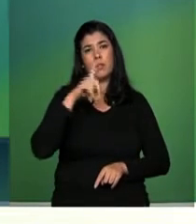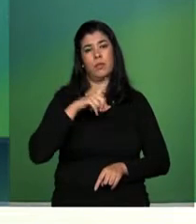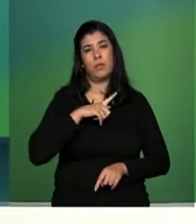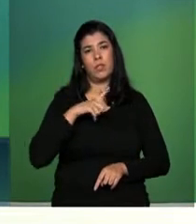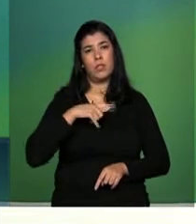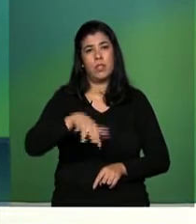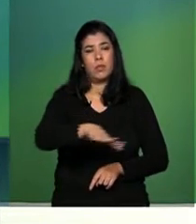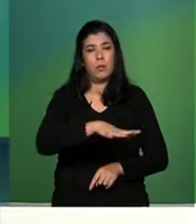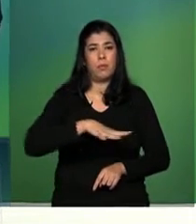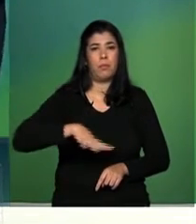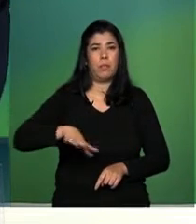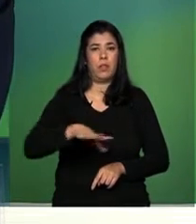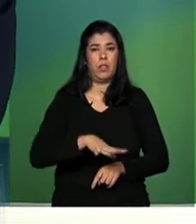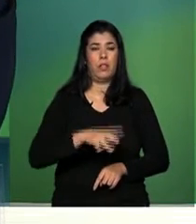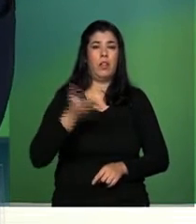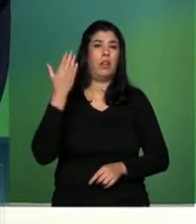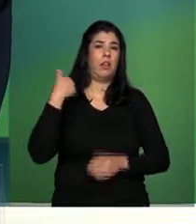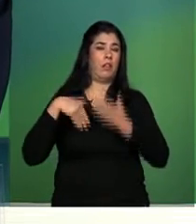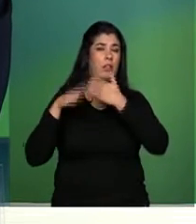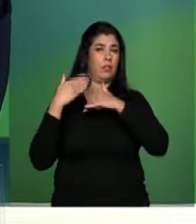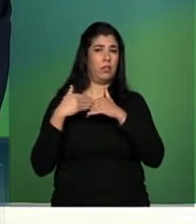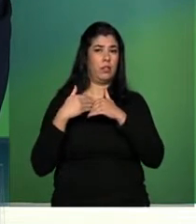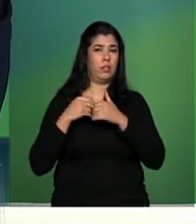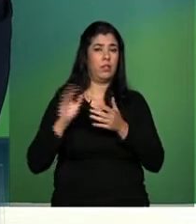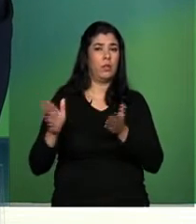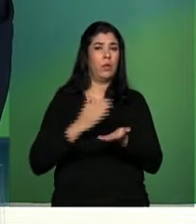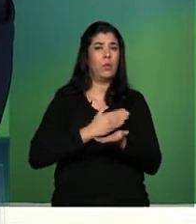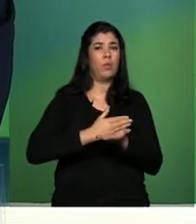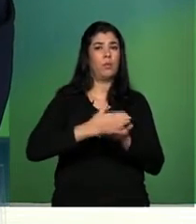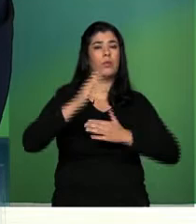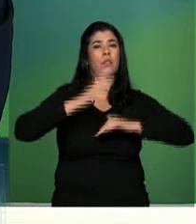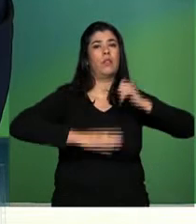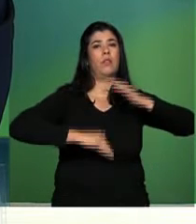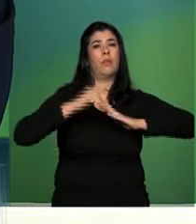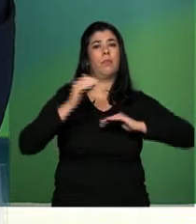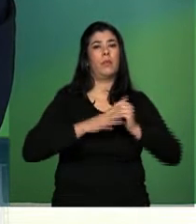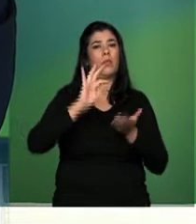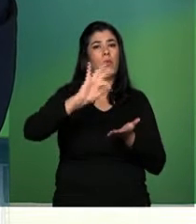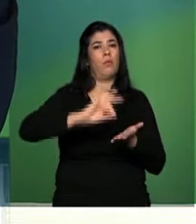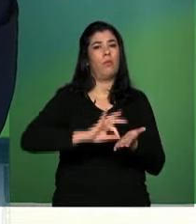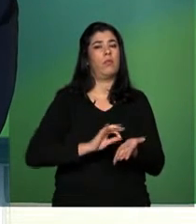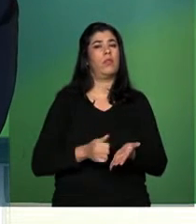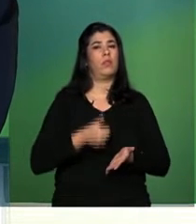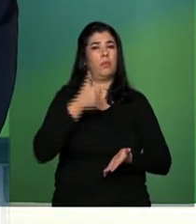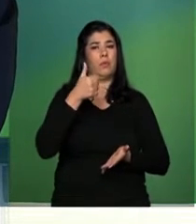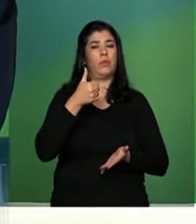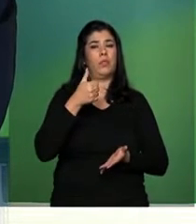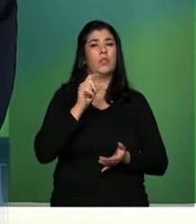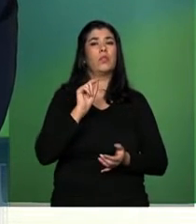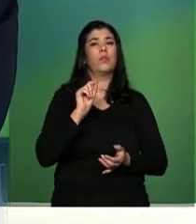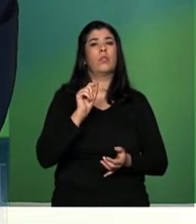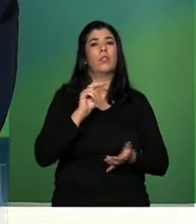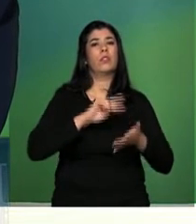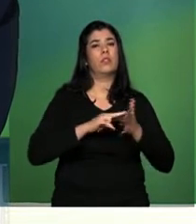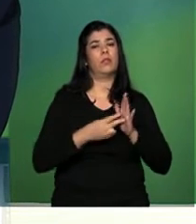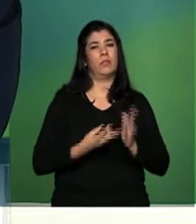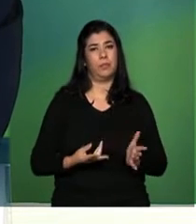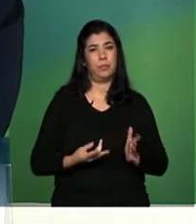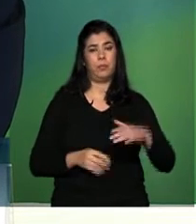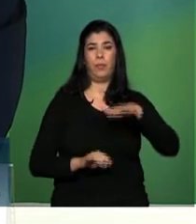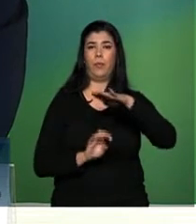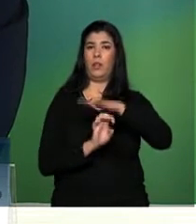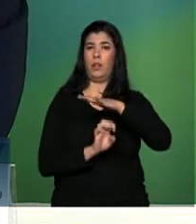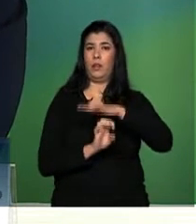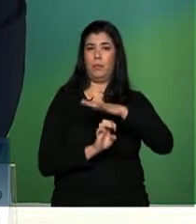nesse ambiente do drawback, introduzindo a figura de um cadastro positivo, ou seja, as